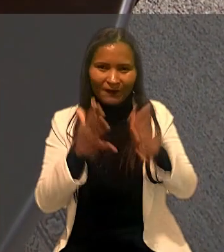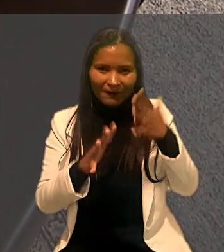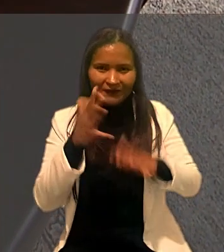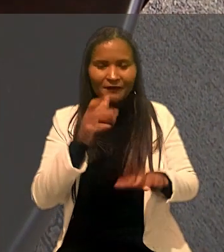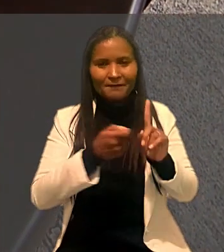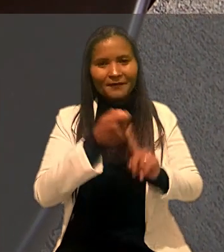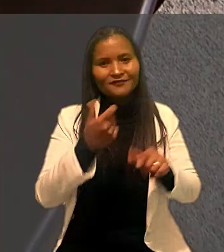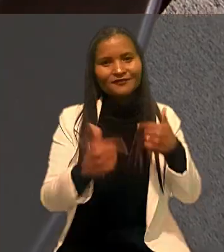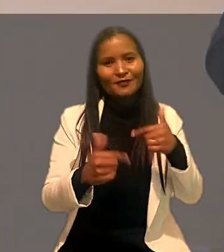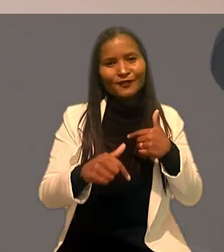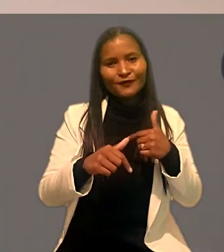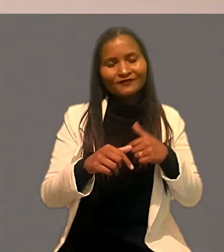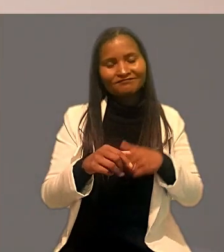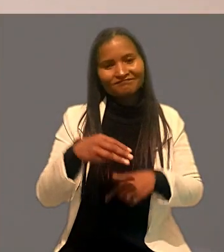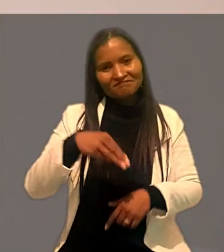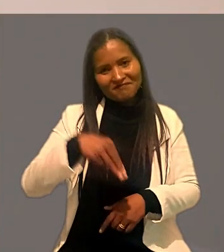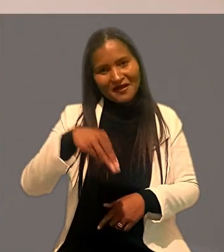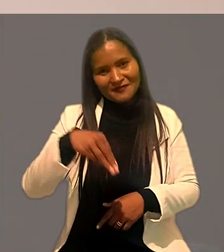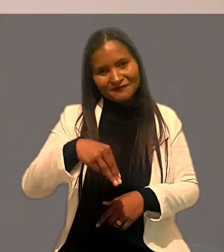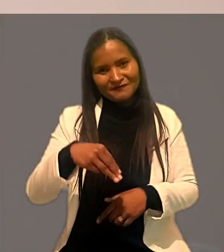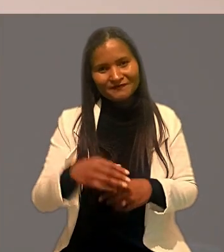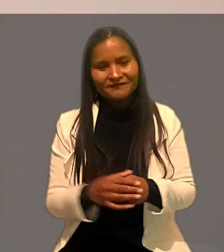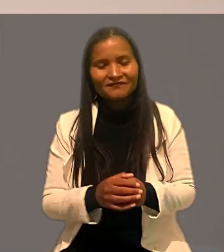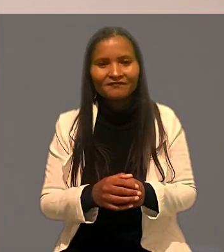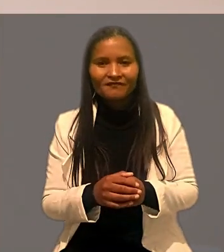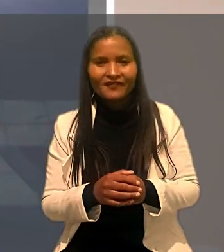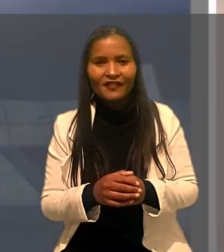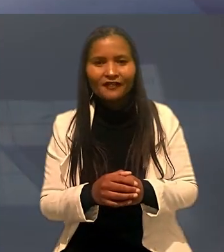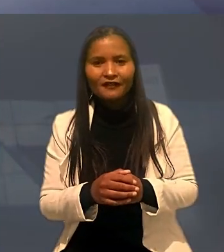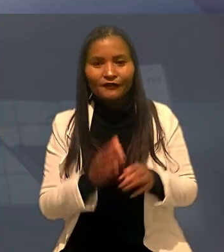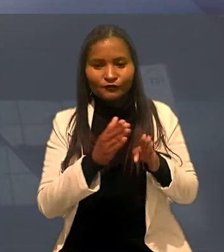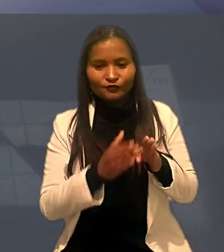comemorativo do Mês do Trabalhador, celebrado em maio.